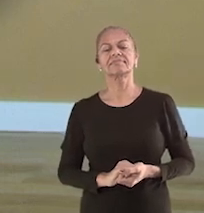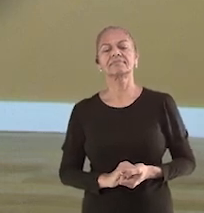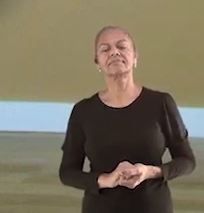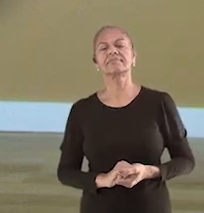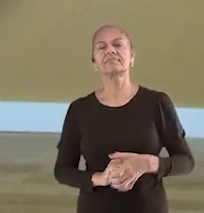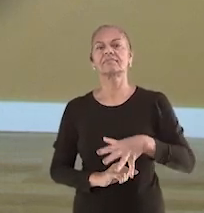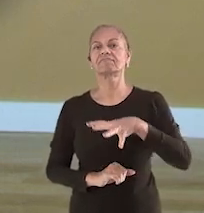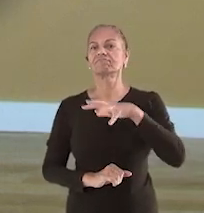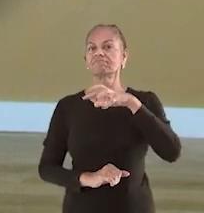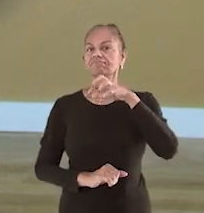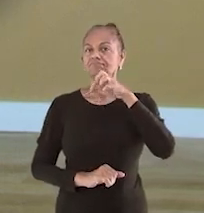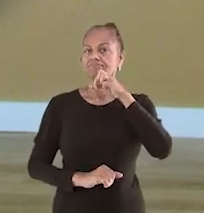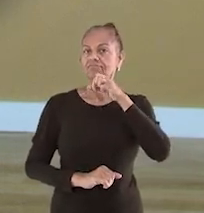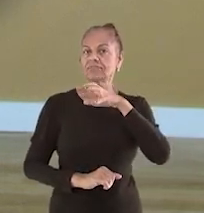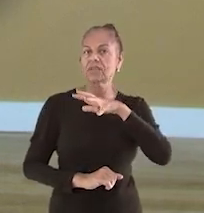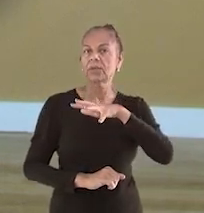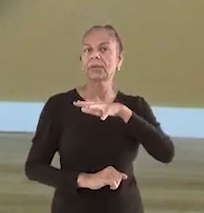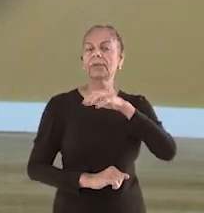Vamos lá, hein?